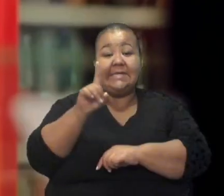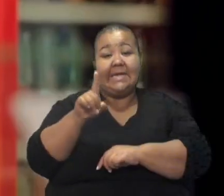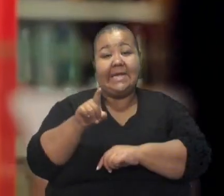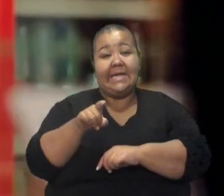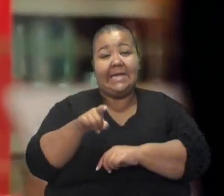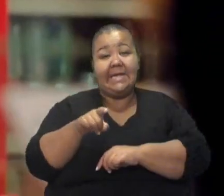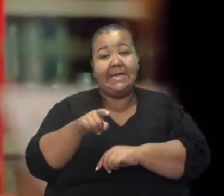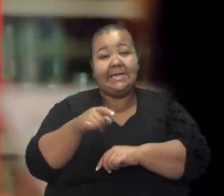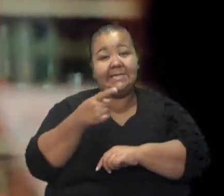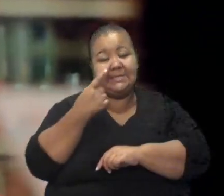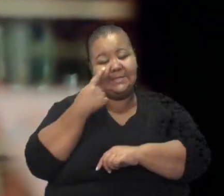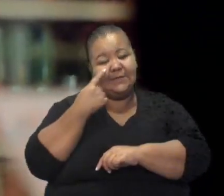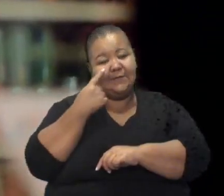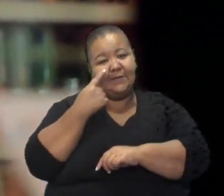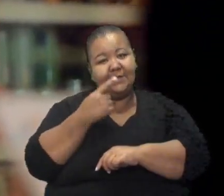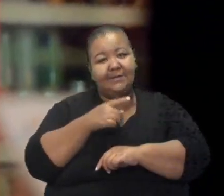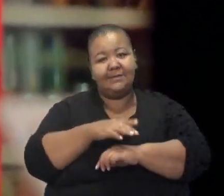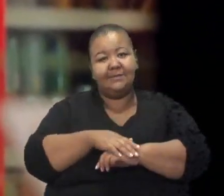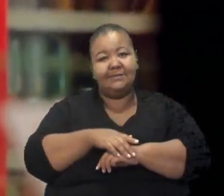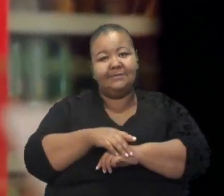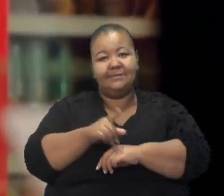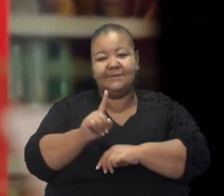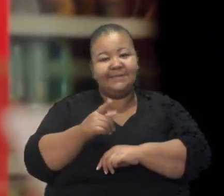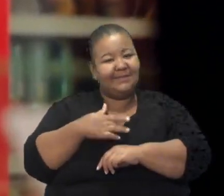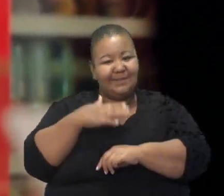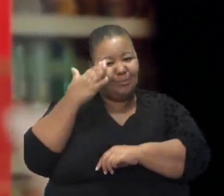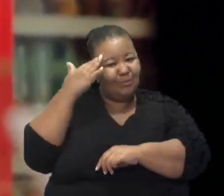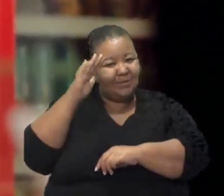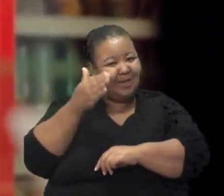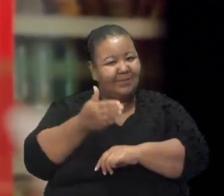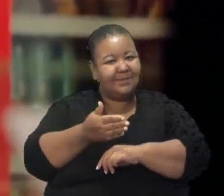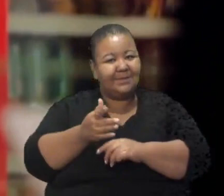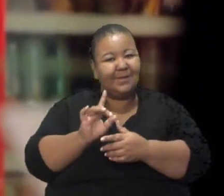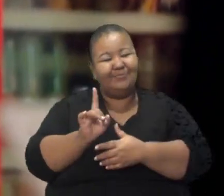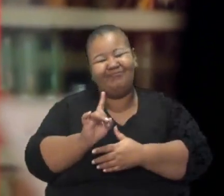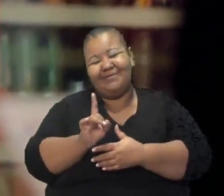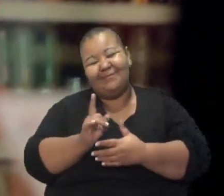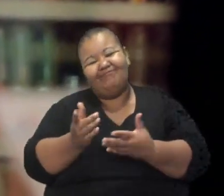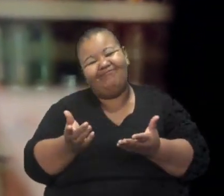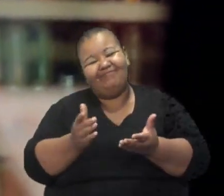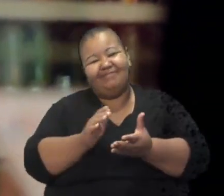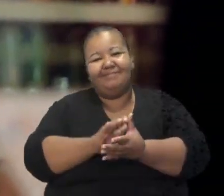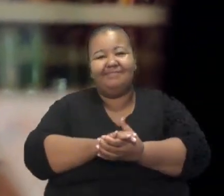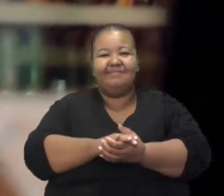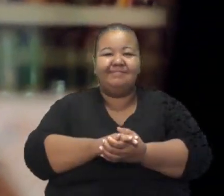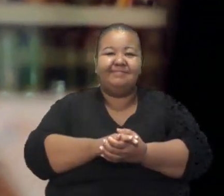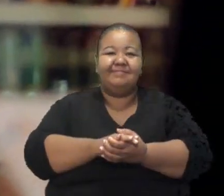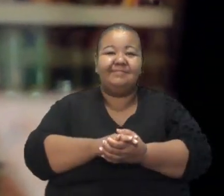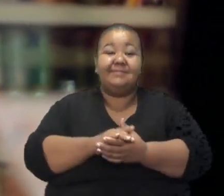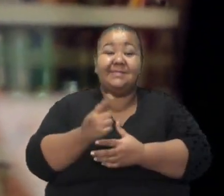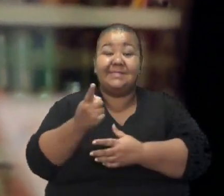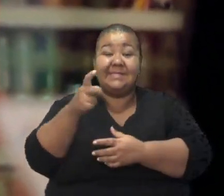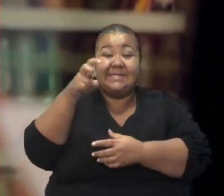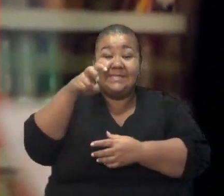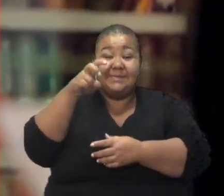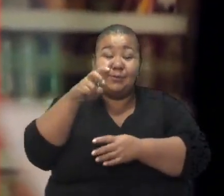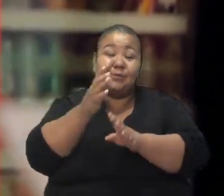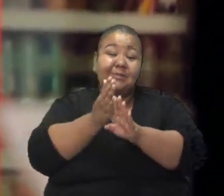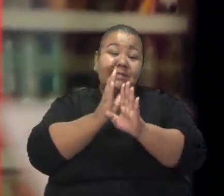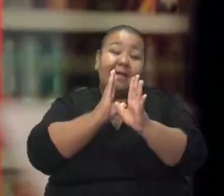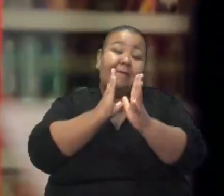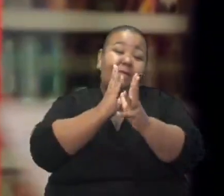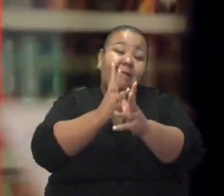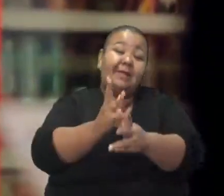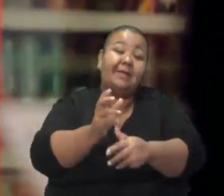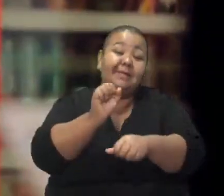Deixa eu ver. A senhora ainda não decidiu, senhora? Não. Não decidiu, não é? Tinha 15 minutos na fila pra decidir, mas